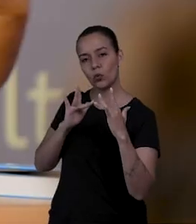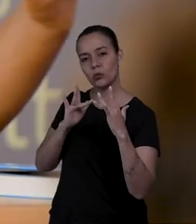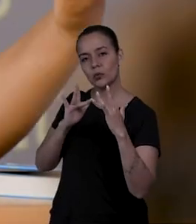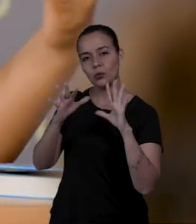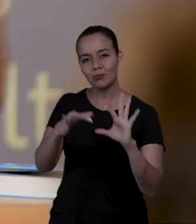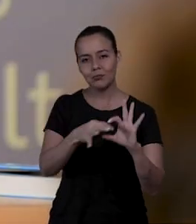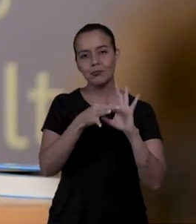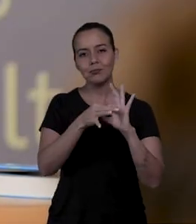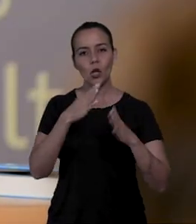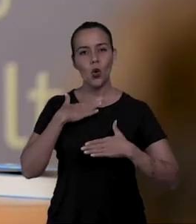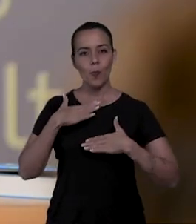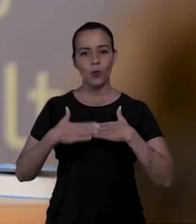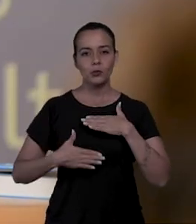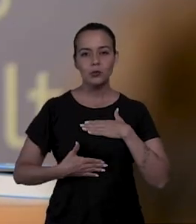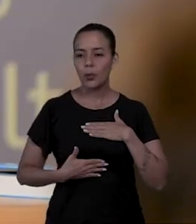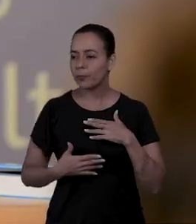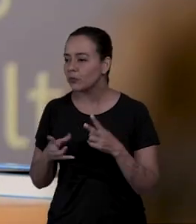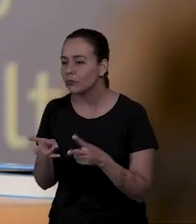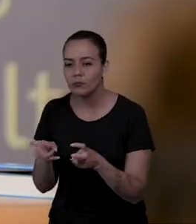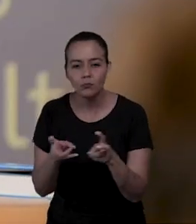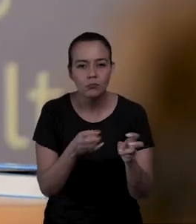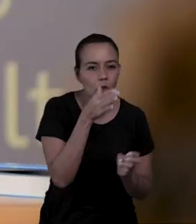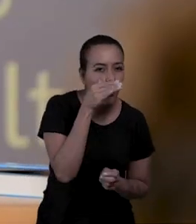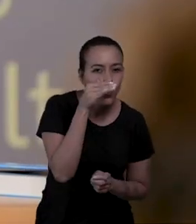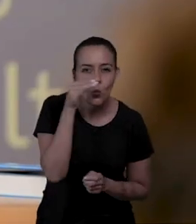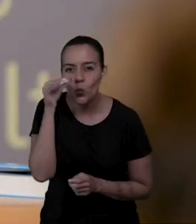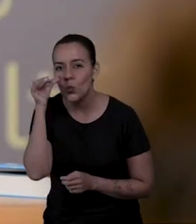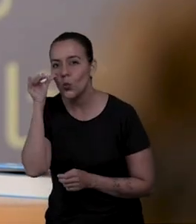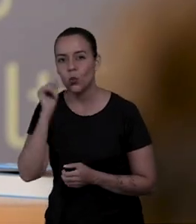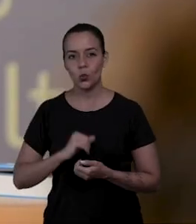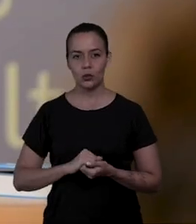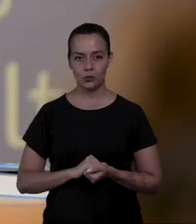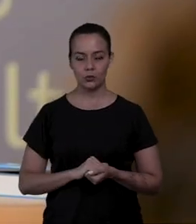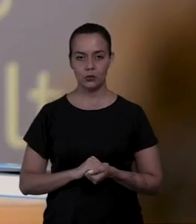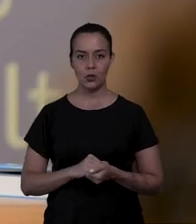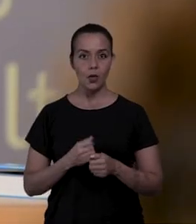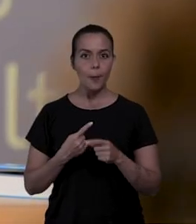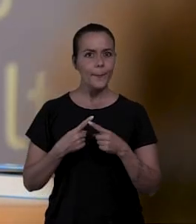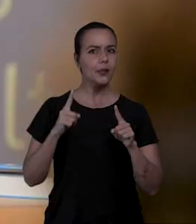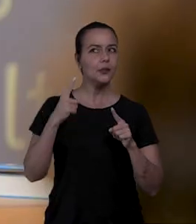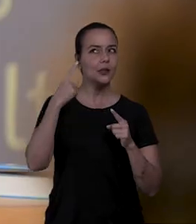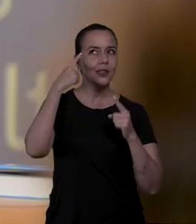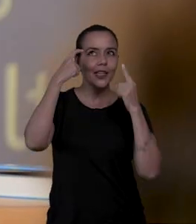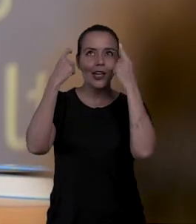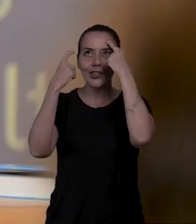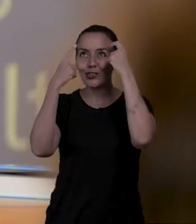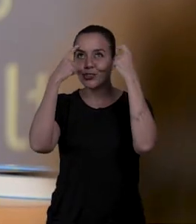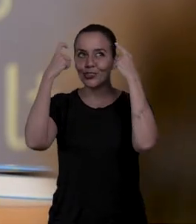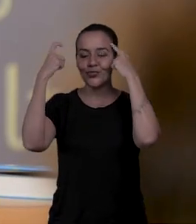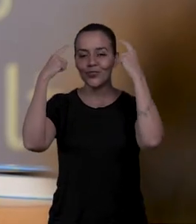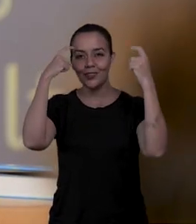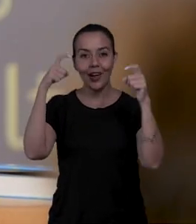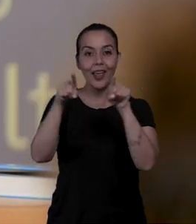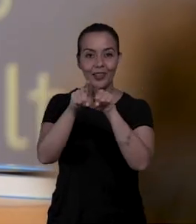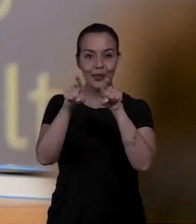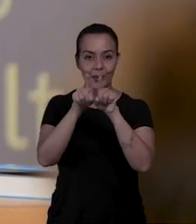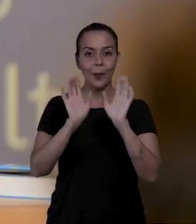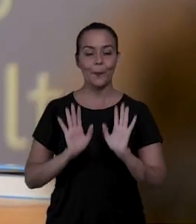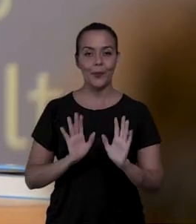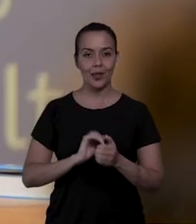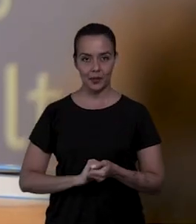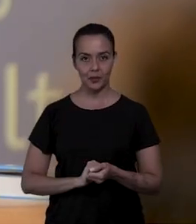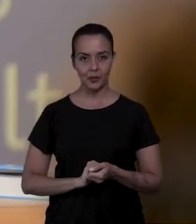comportamento exploratório, curiosidade, mais criatividade em alguma instância. Ela é uma mulher negra. Esses elementos, eles